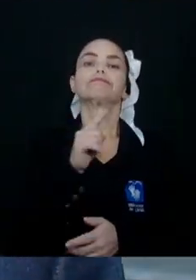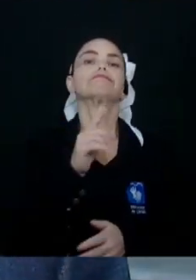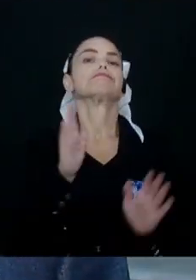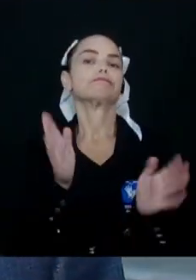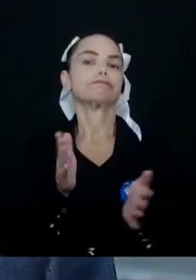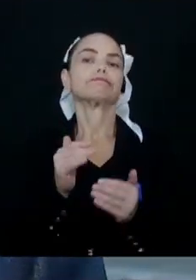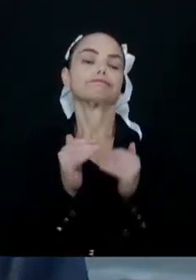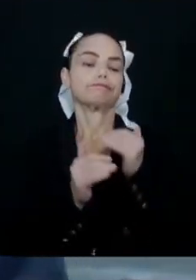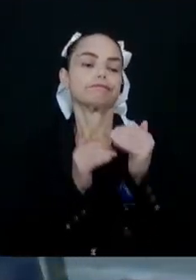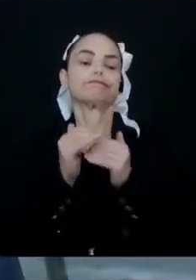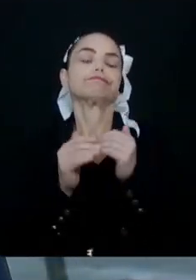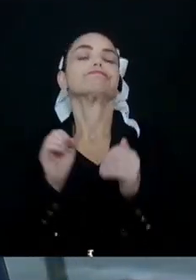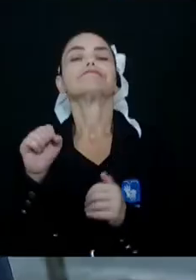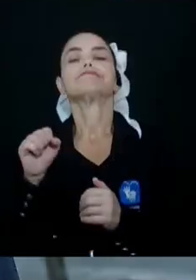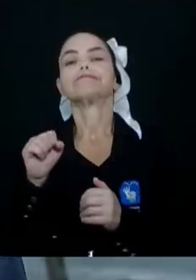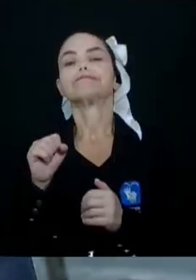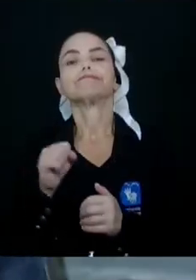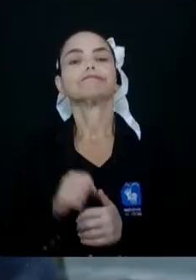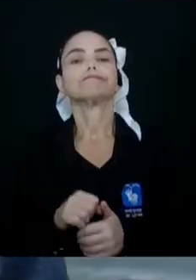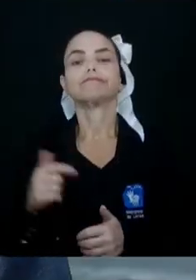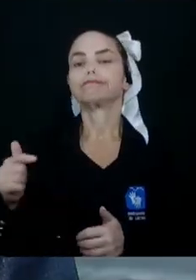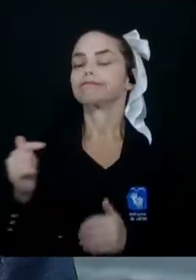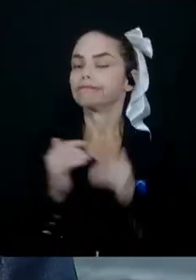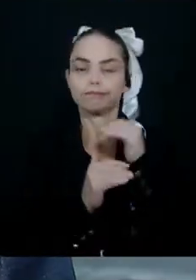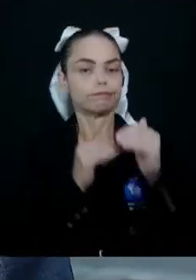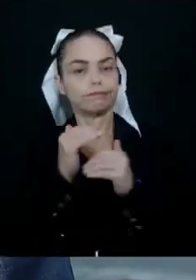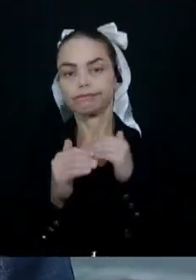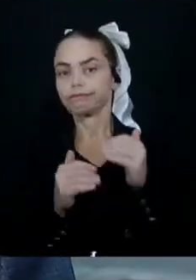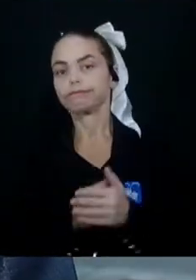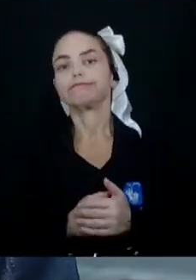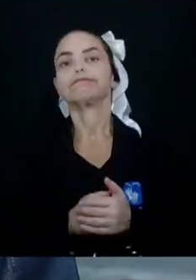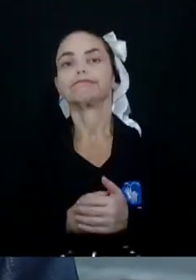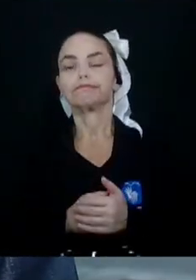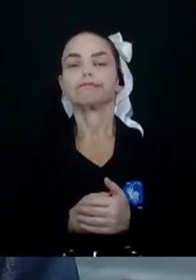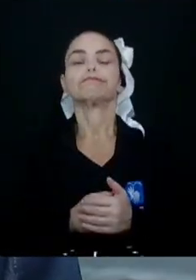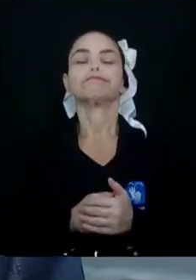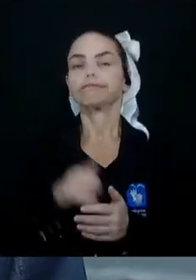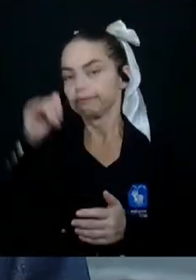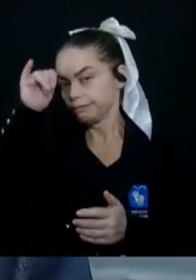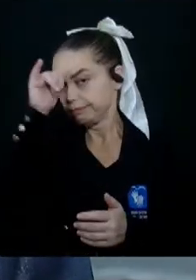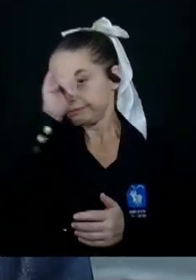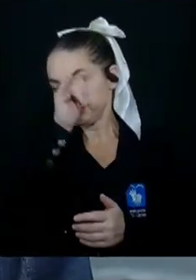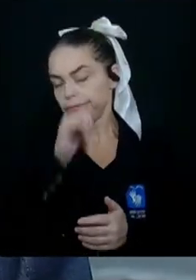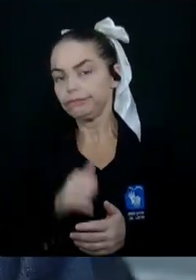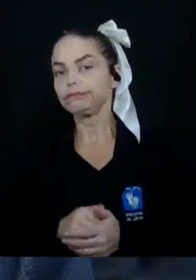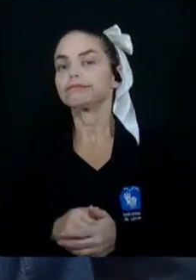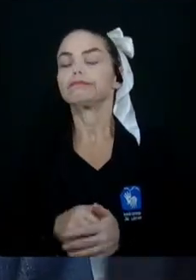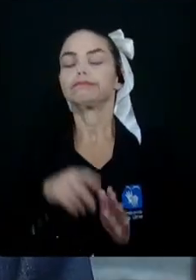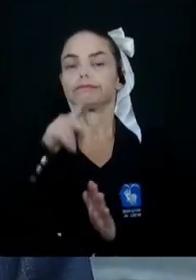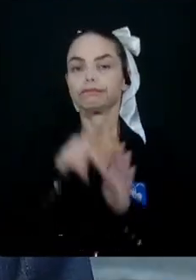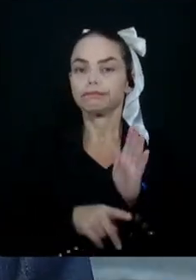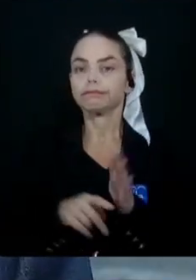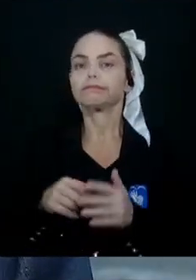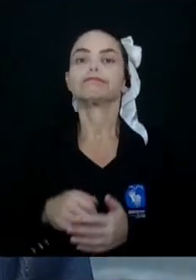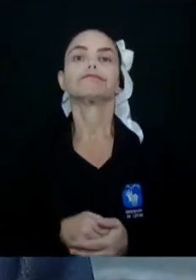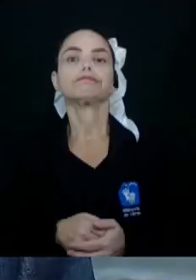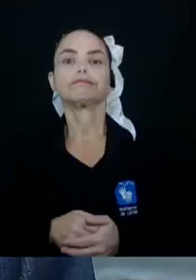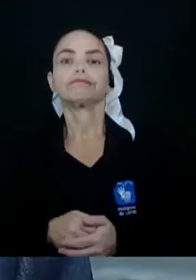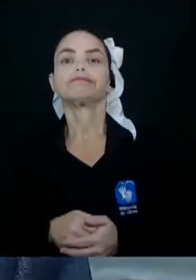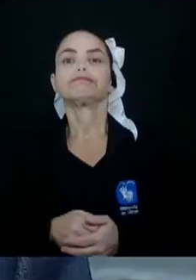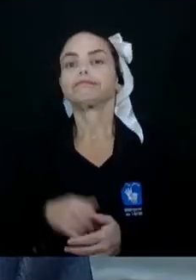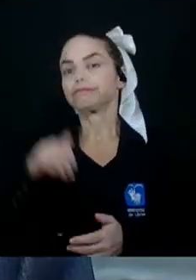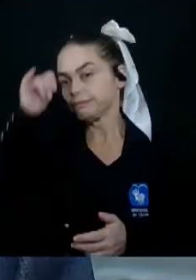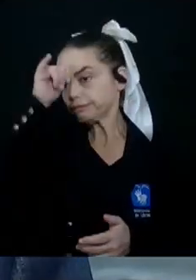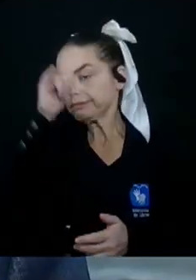sim para que não avance os casos. Então a prevenção, então o projeto ele visa uma prevenção, que a prefeitura faça